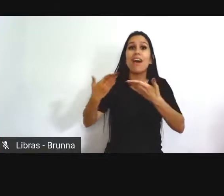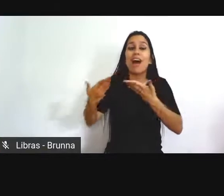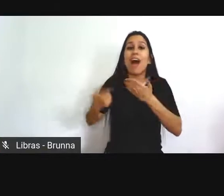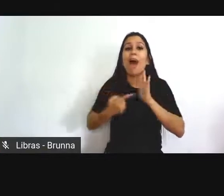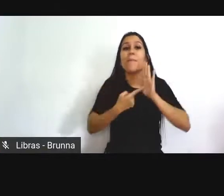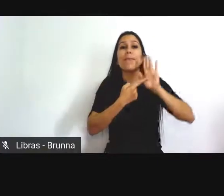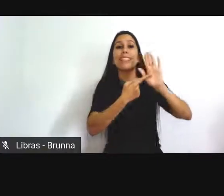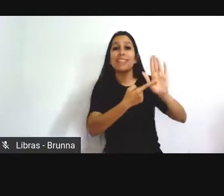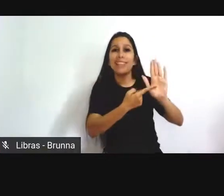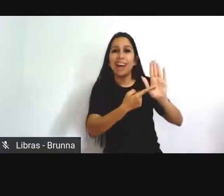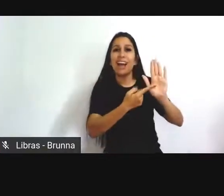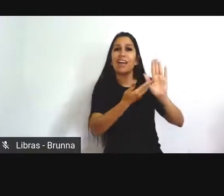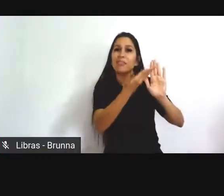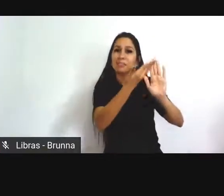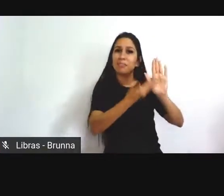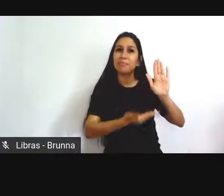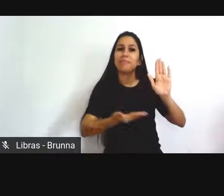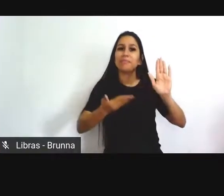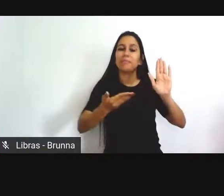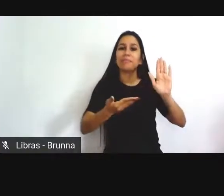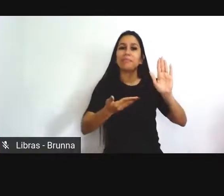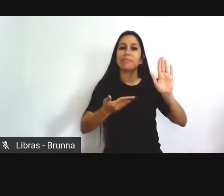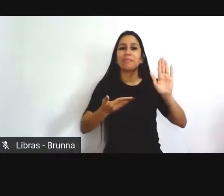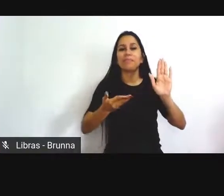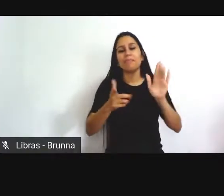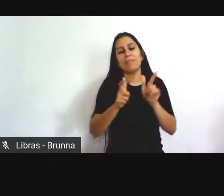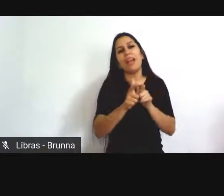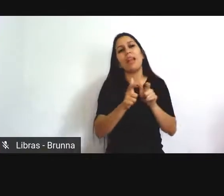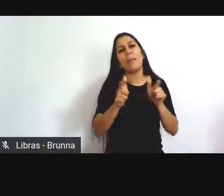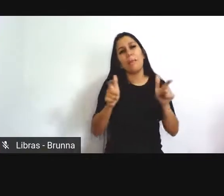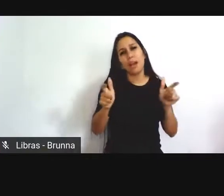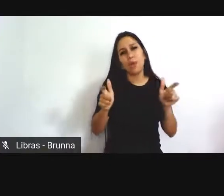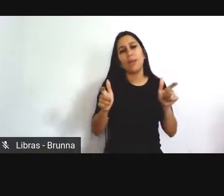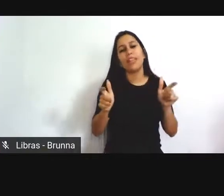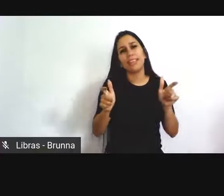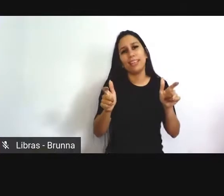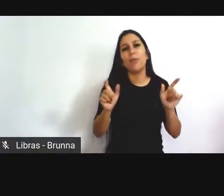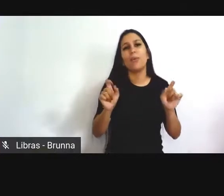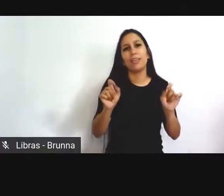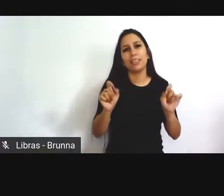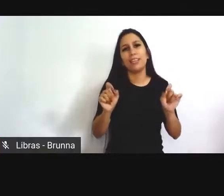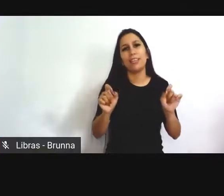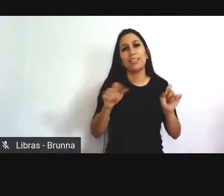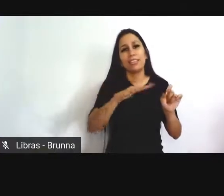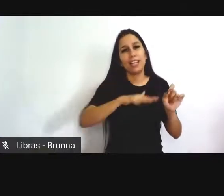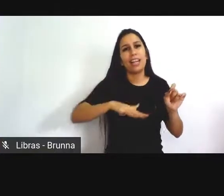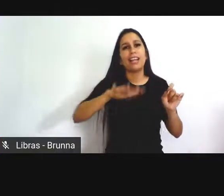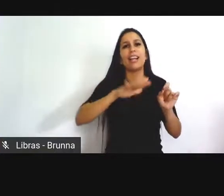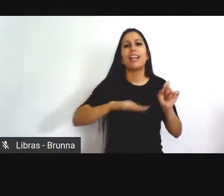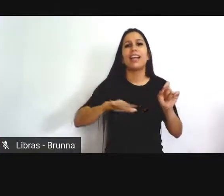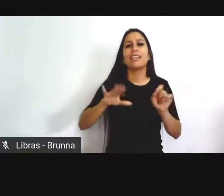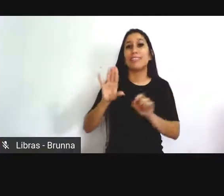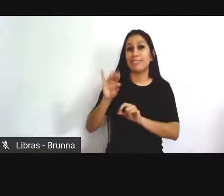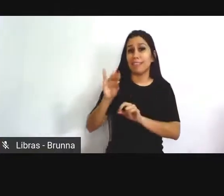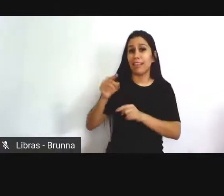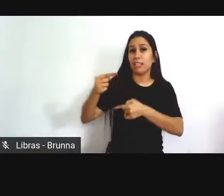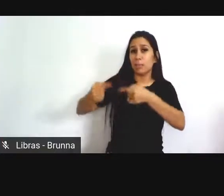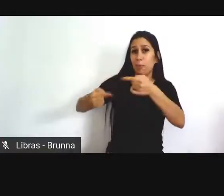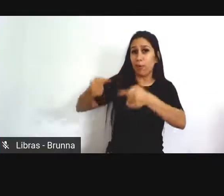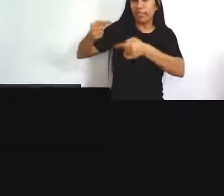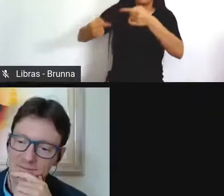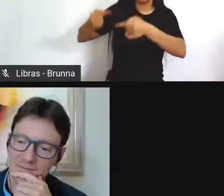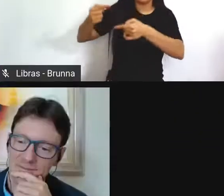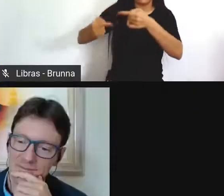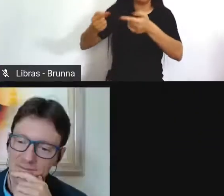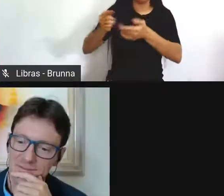né, em maioria, né, na área de ciências políticas,